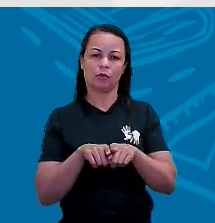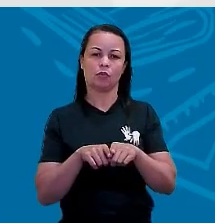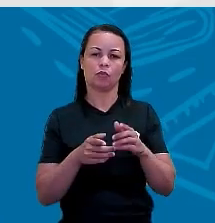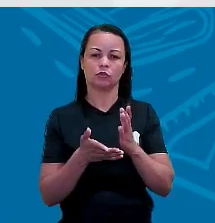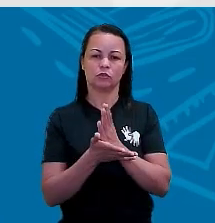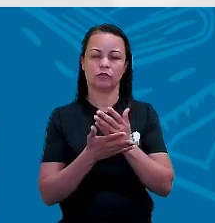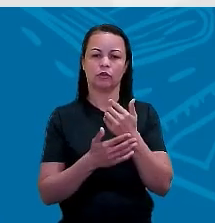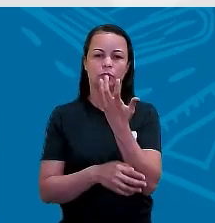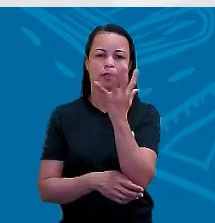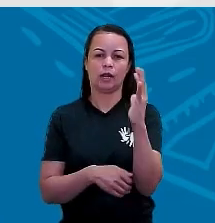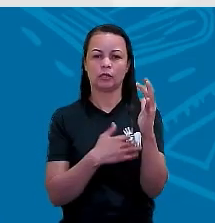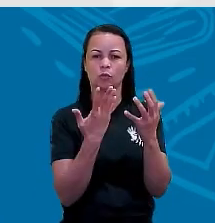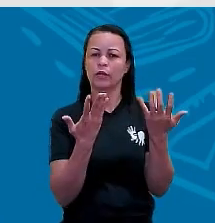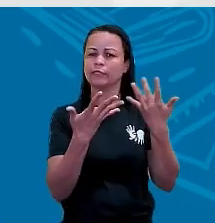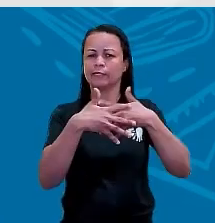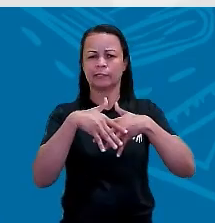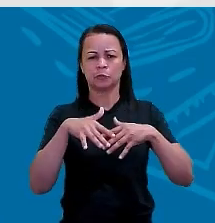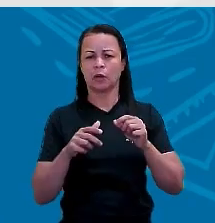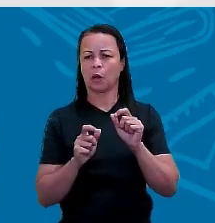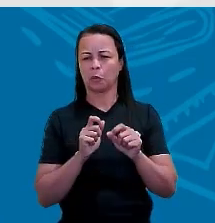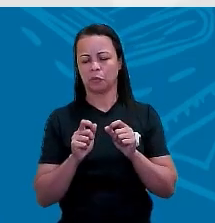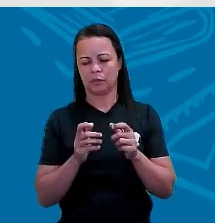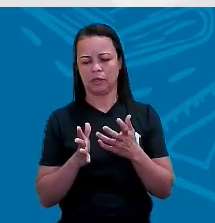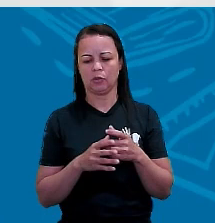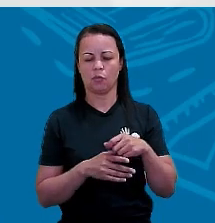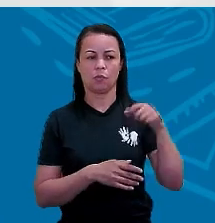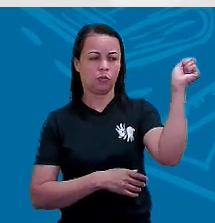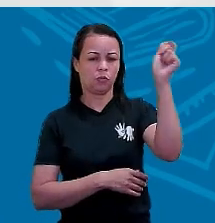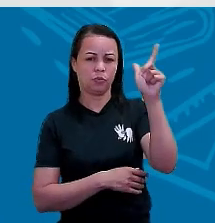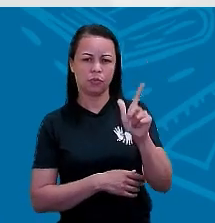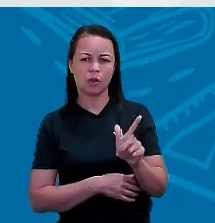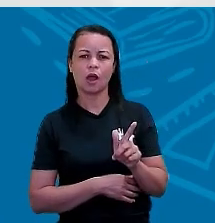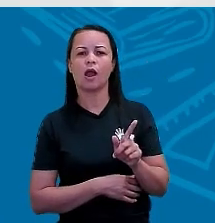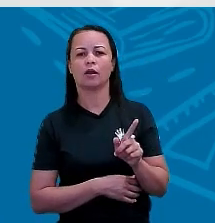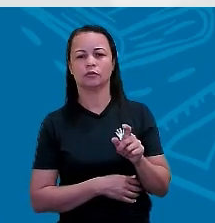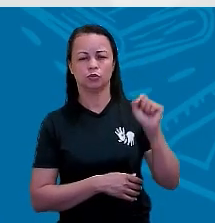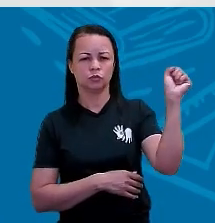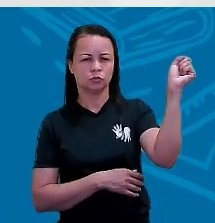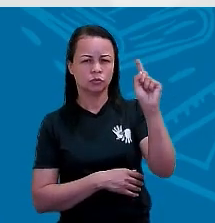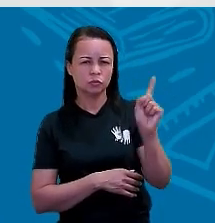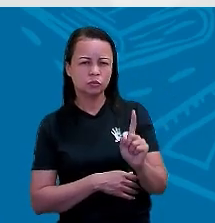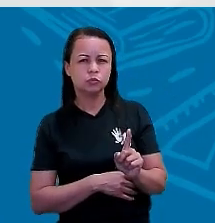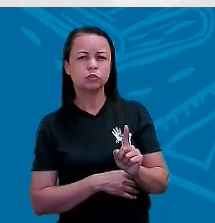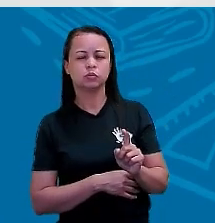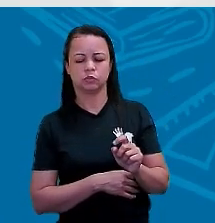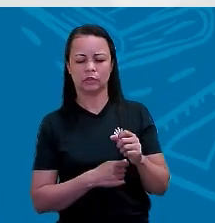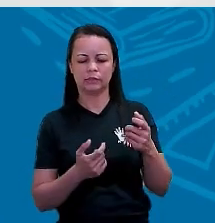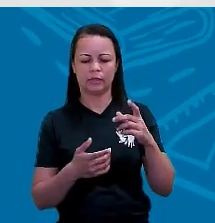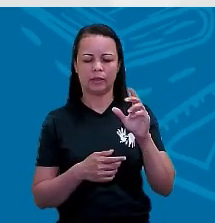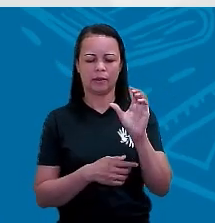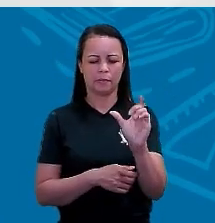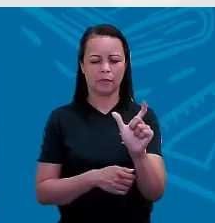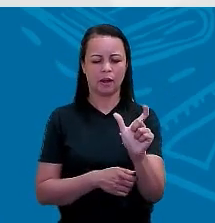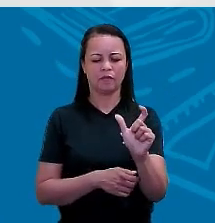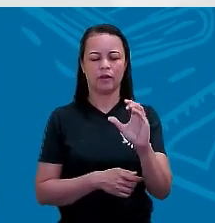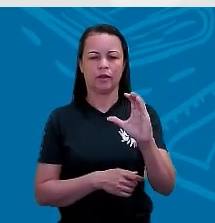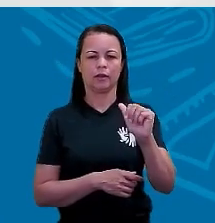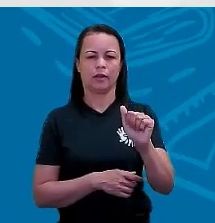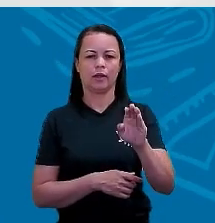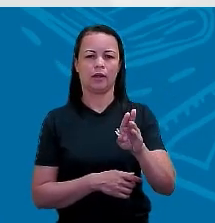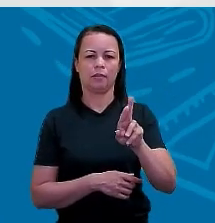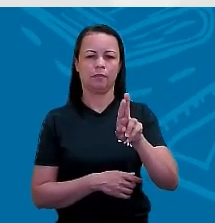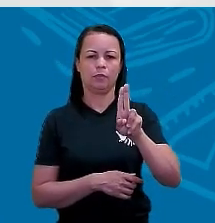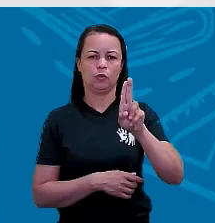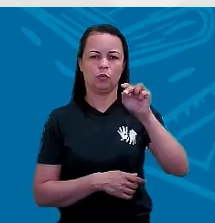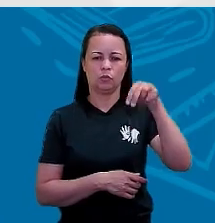natureza. Por exemplo, esse aqui, ó, um raio e tem aí a palavra cabrum, ou seja, o raio